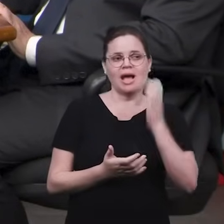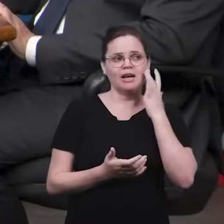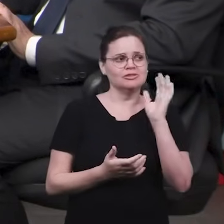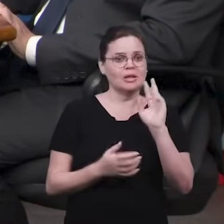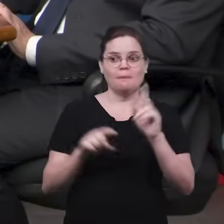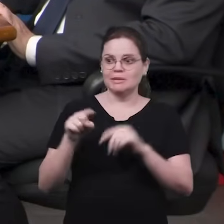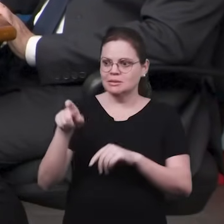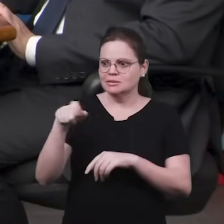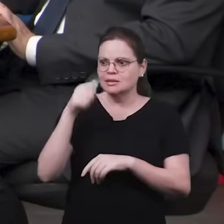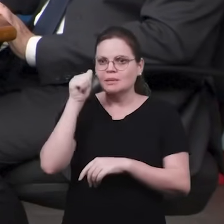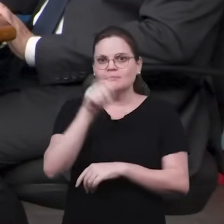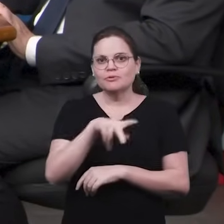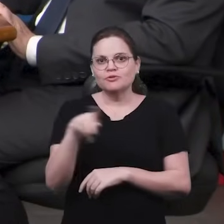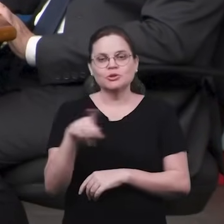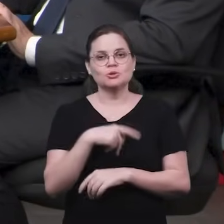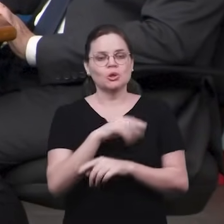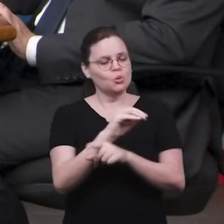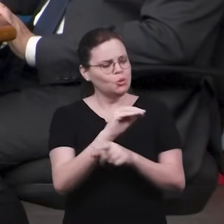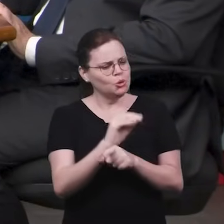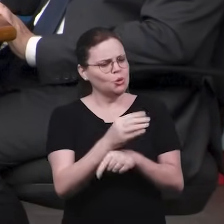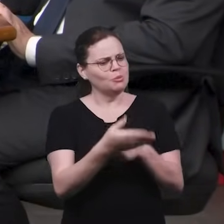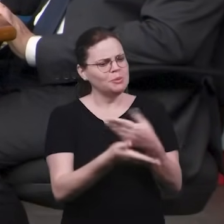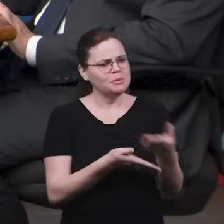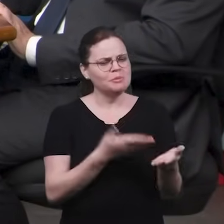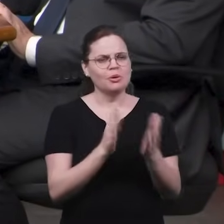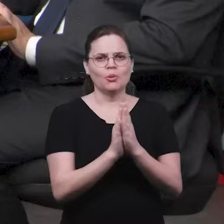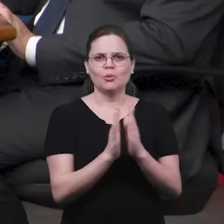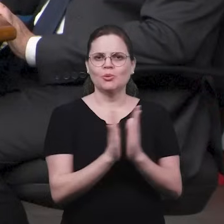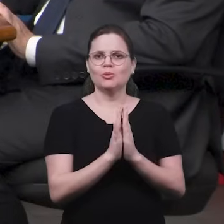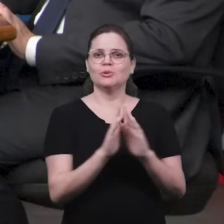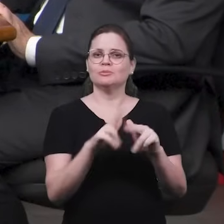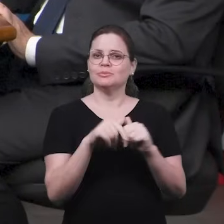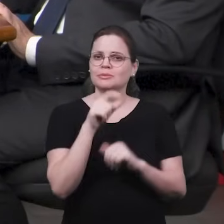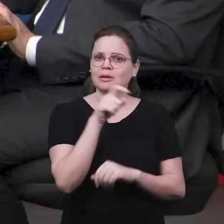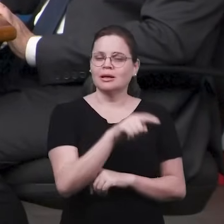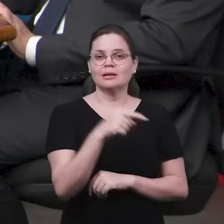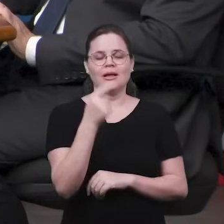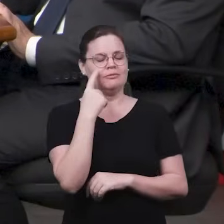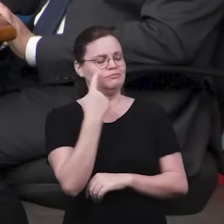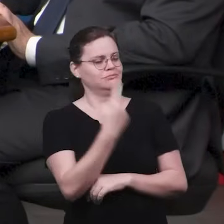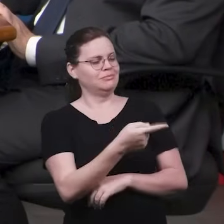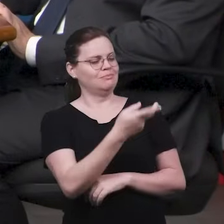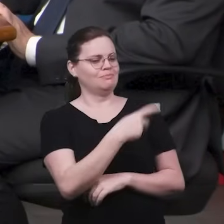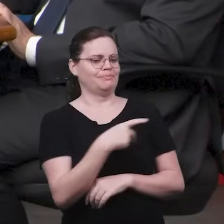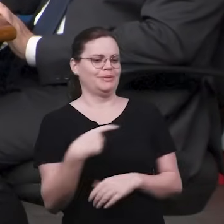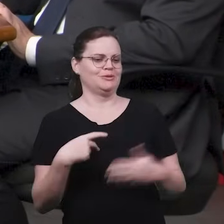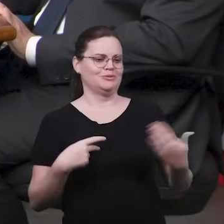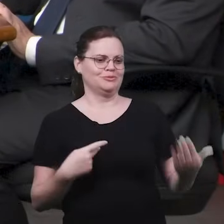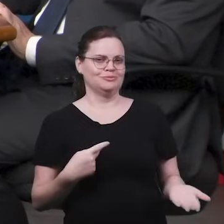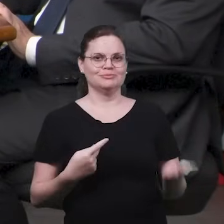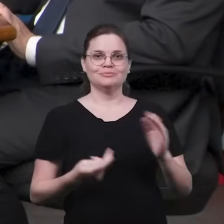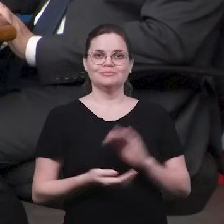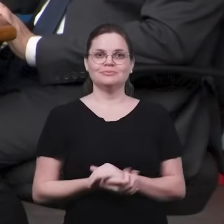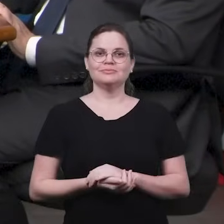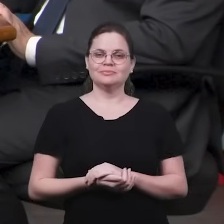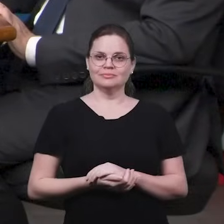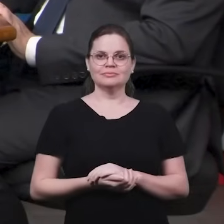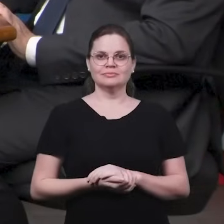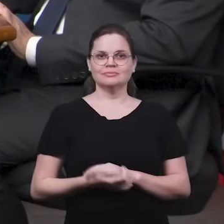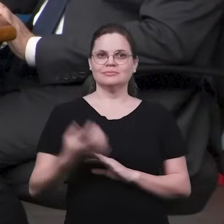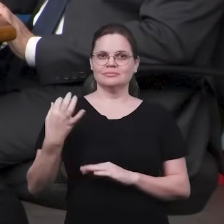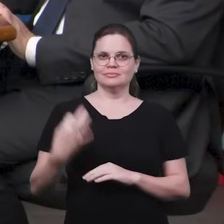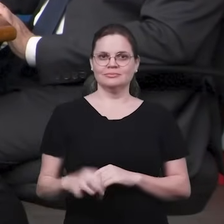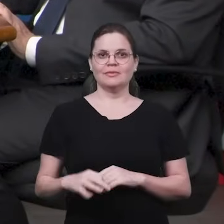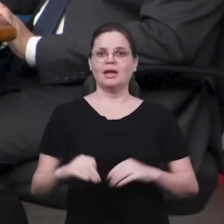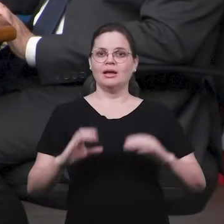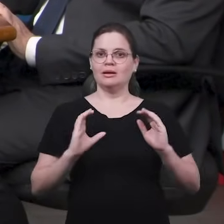cuidou dele, né? Orou por ele e tudo. Agora vendo como pastor, né? Então realmente essa deve ser, né? Essa